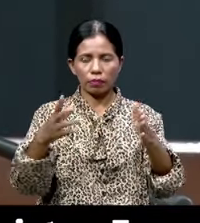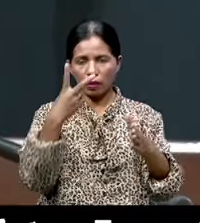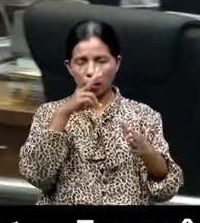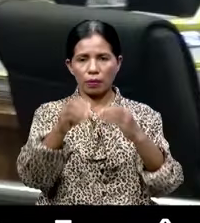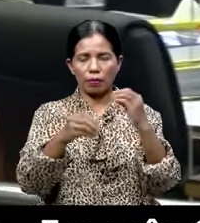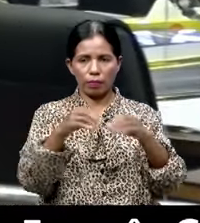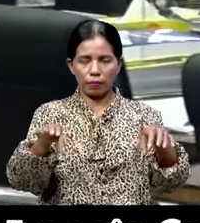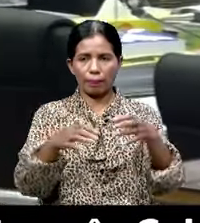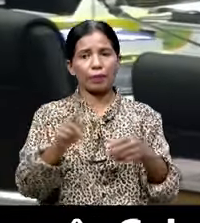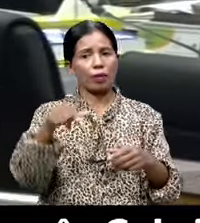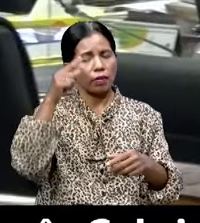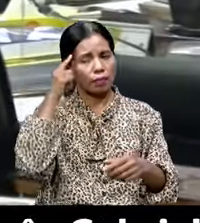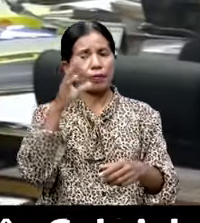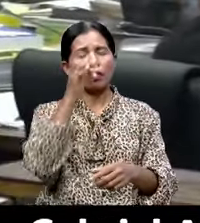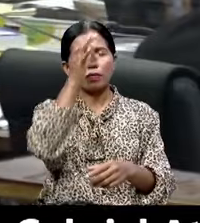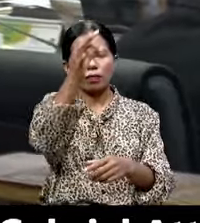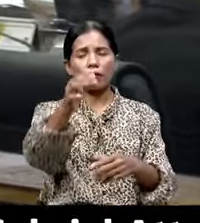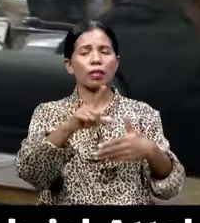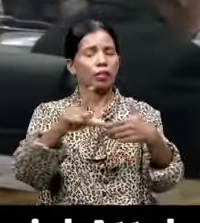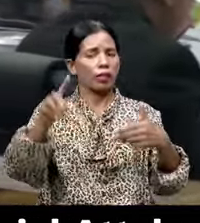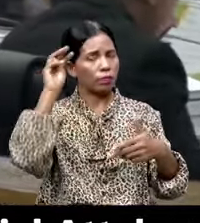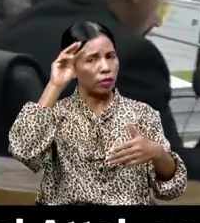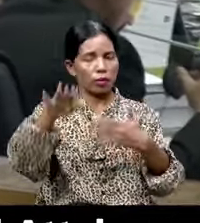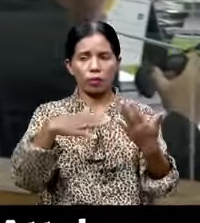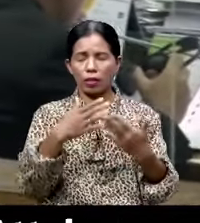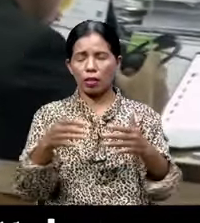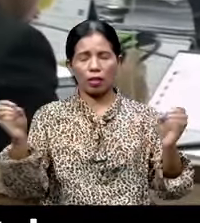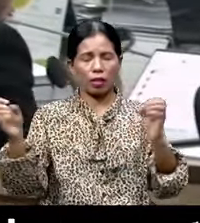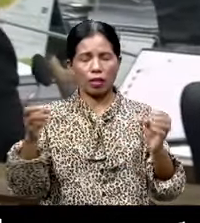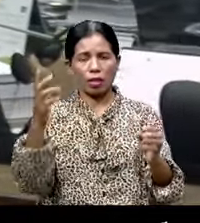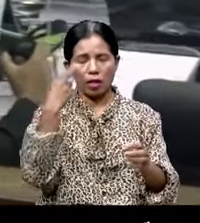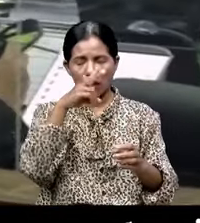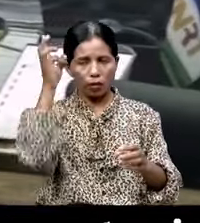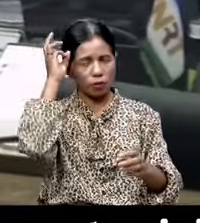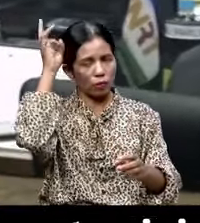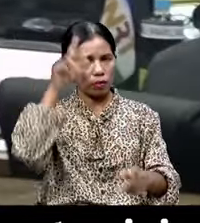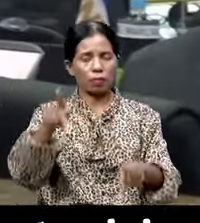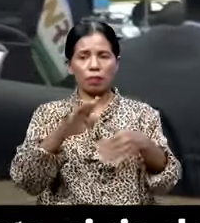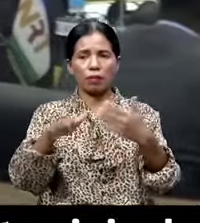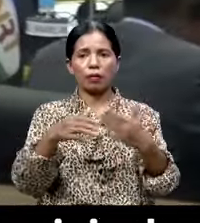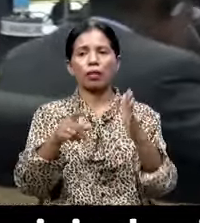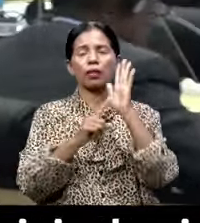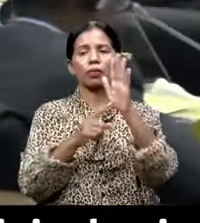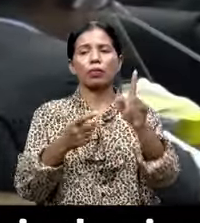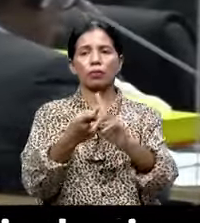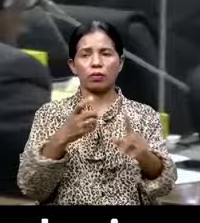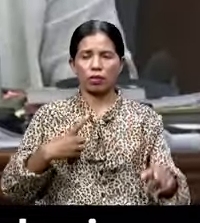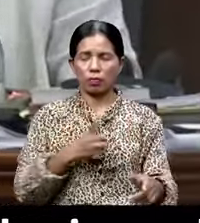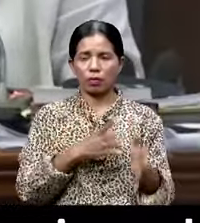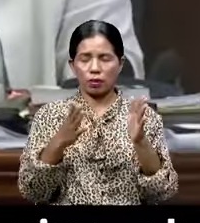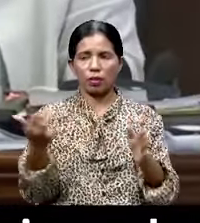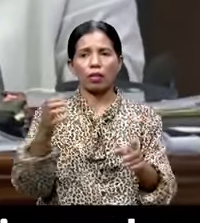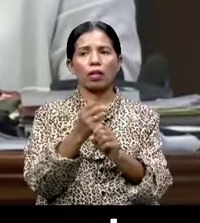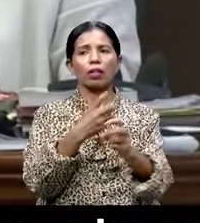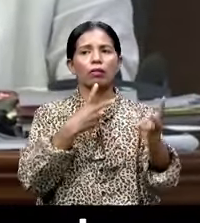Governante ne afirma vai hira ia futuro ma klinya ministeria Sira la considera na fatin preocupação povo ne behato husi deputado Sira mak sehalu